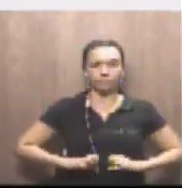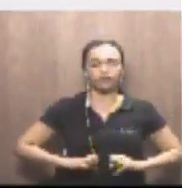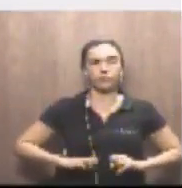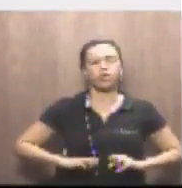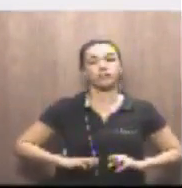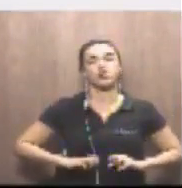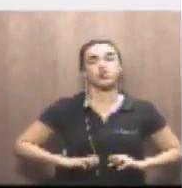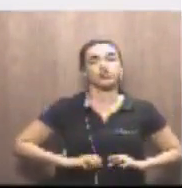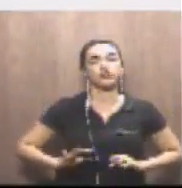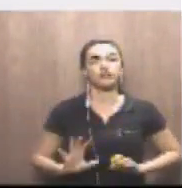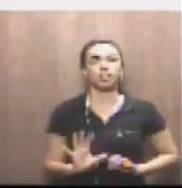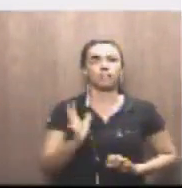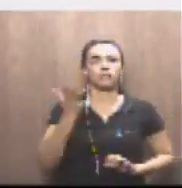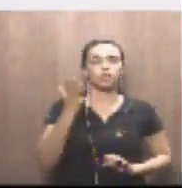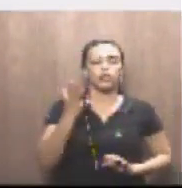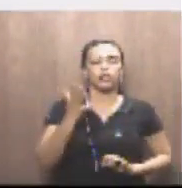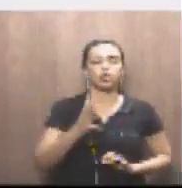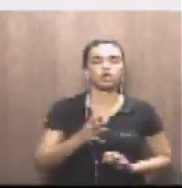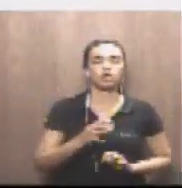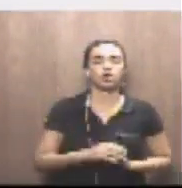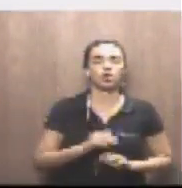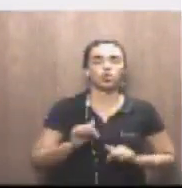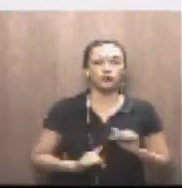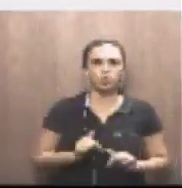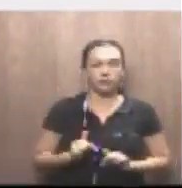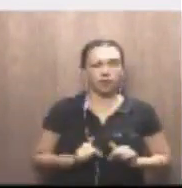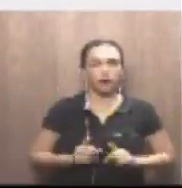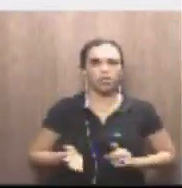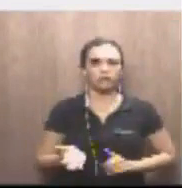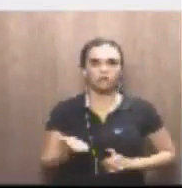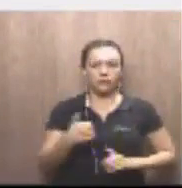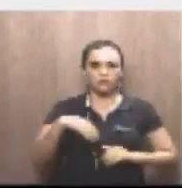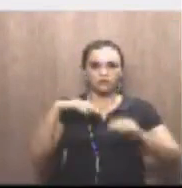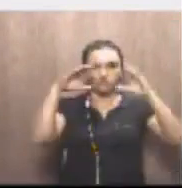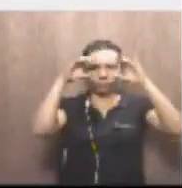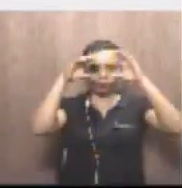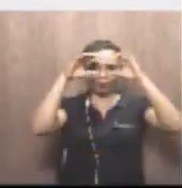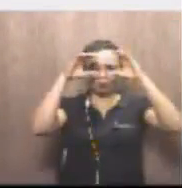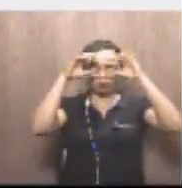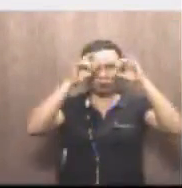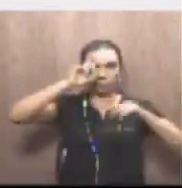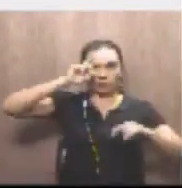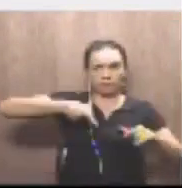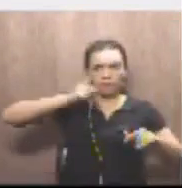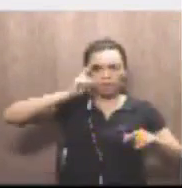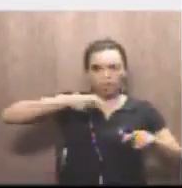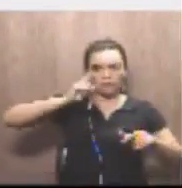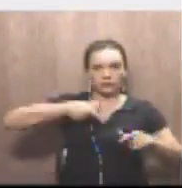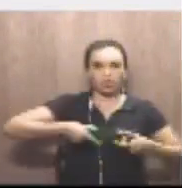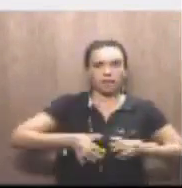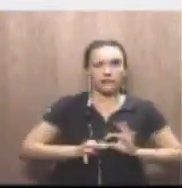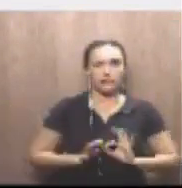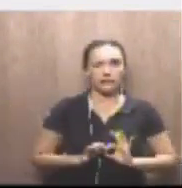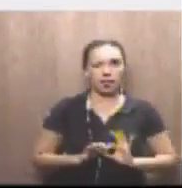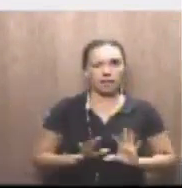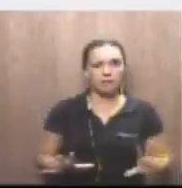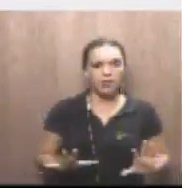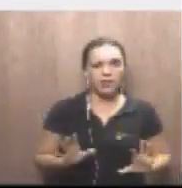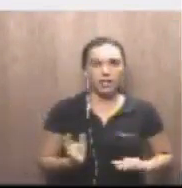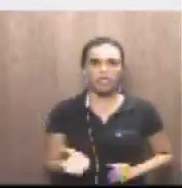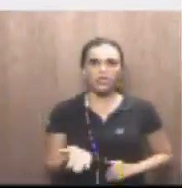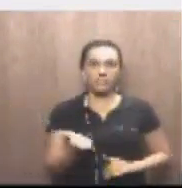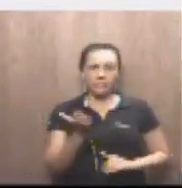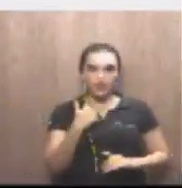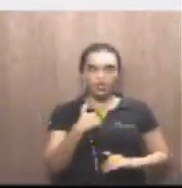com que acontecem, o ritmo do trabalho é o cérebro que acionará e liberará no organismo da